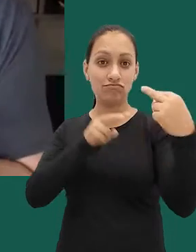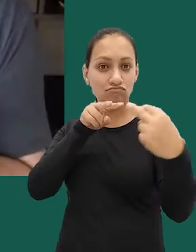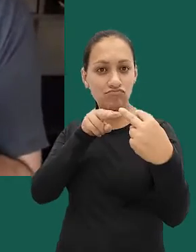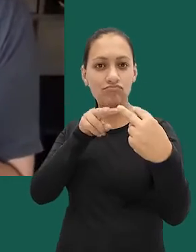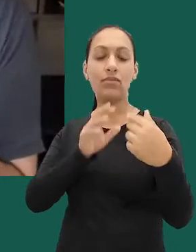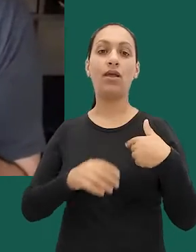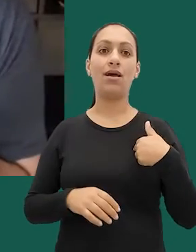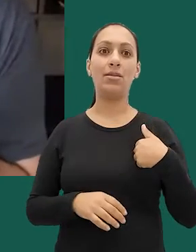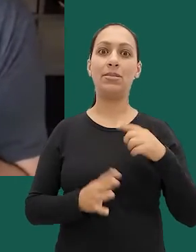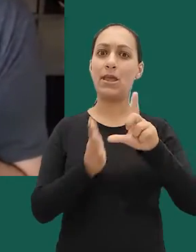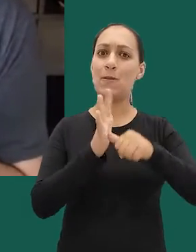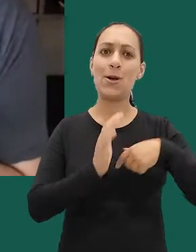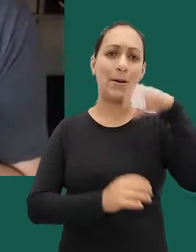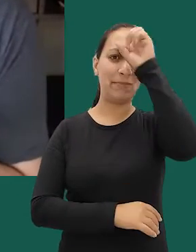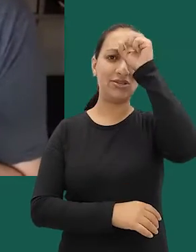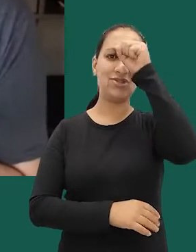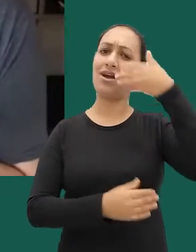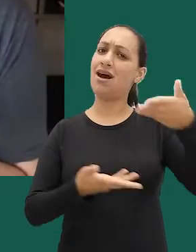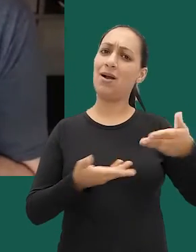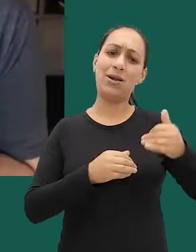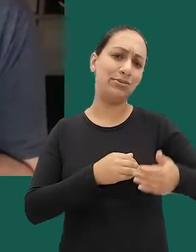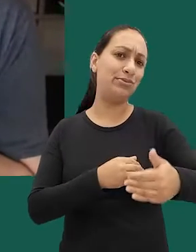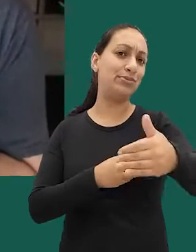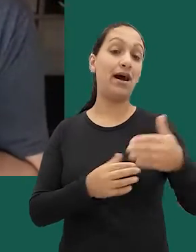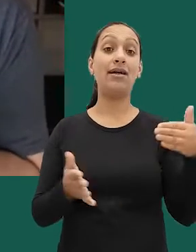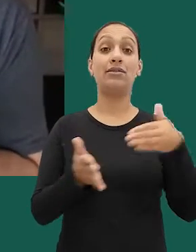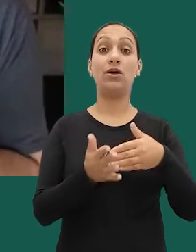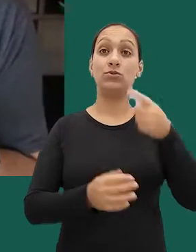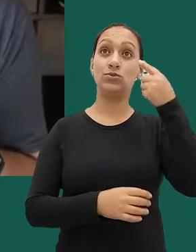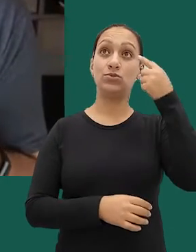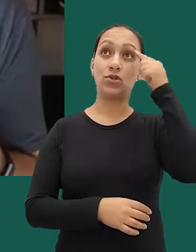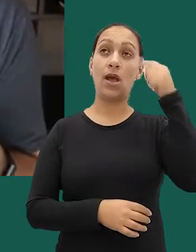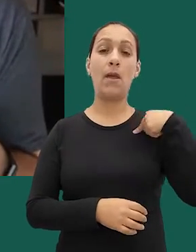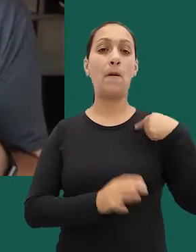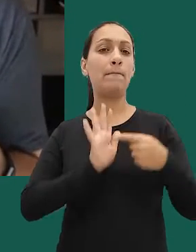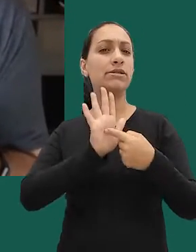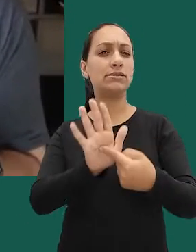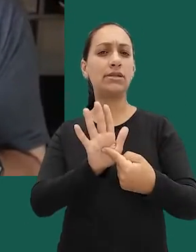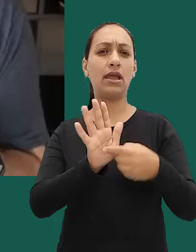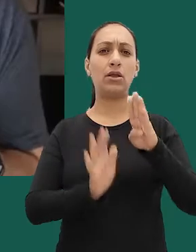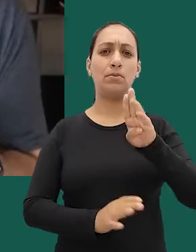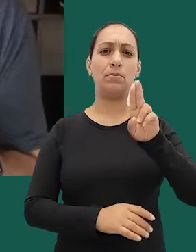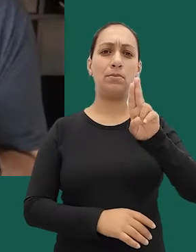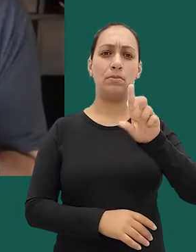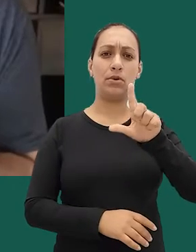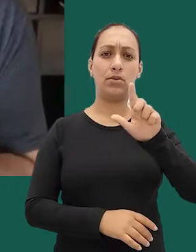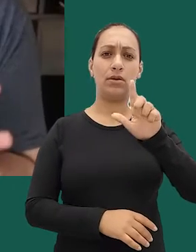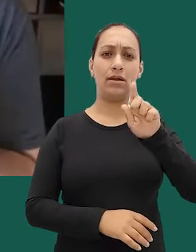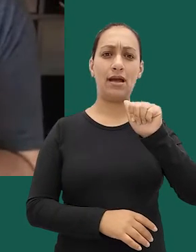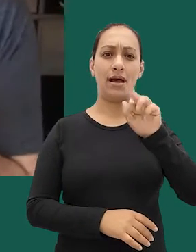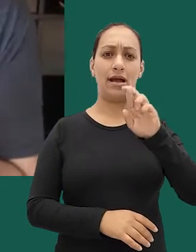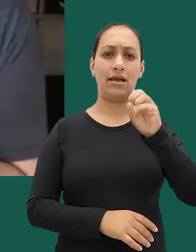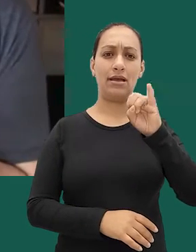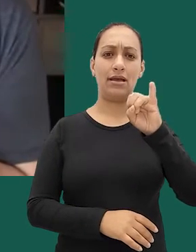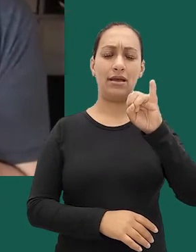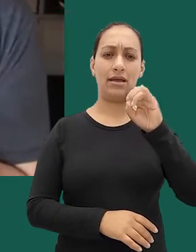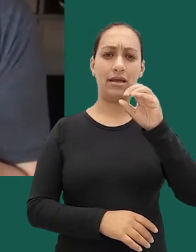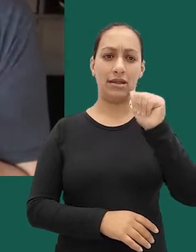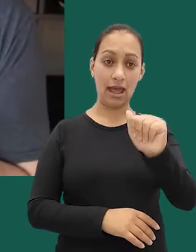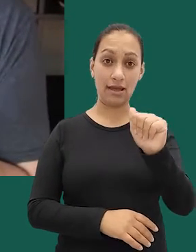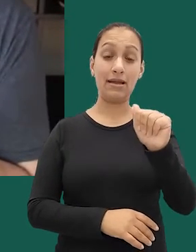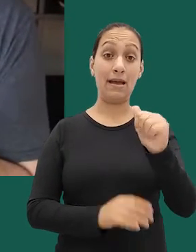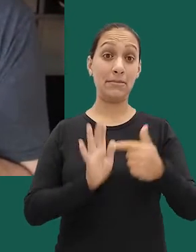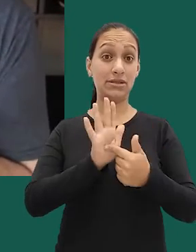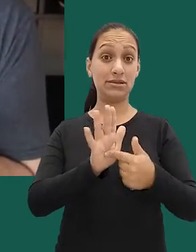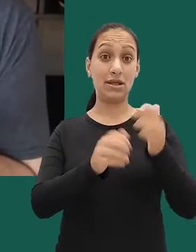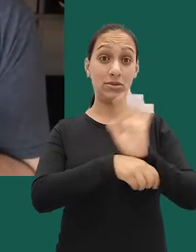eu vou. Até que eu apresentei, eu fui na Bulgária apresentar num cinema, que foi super interessante, e depois eu fui para